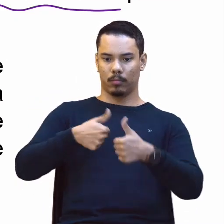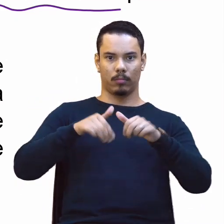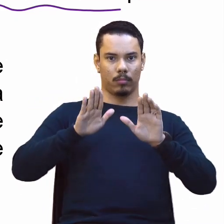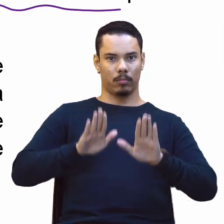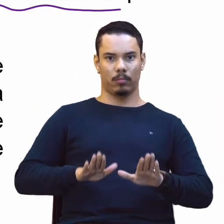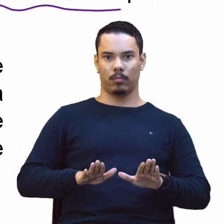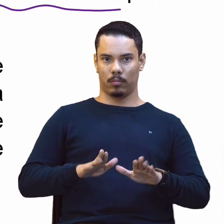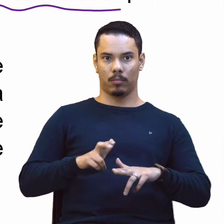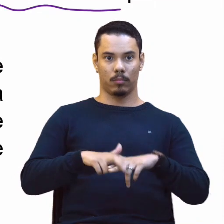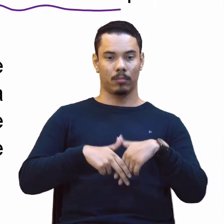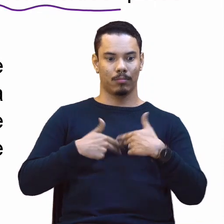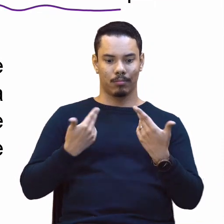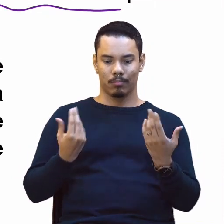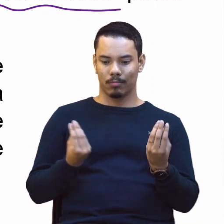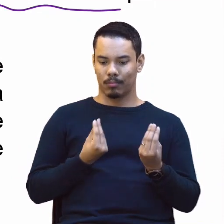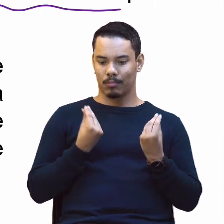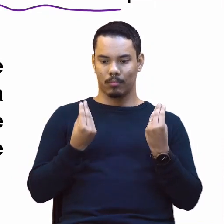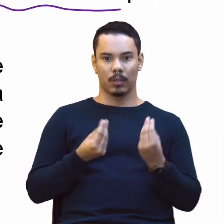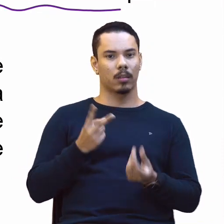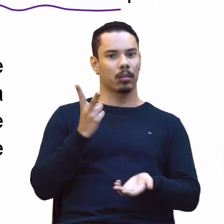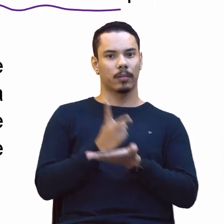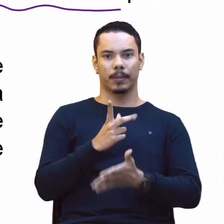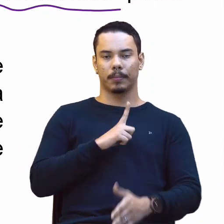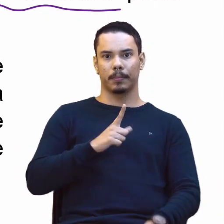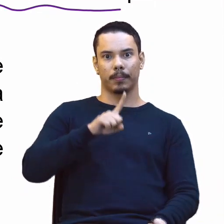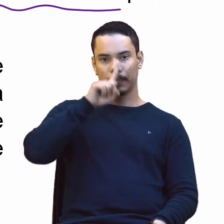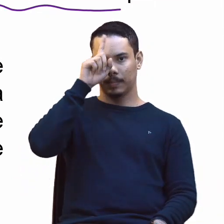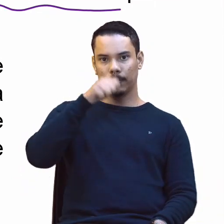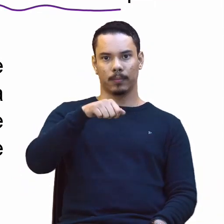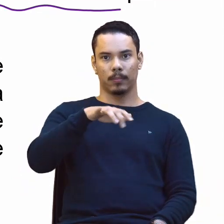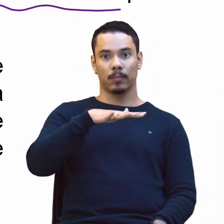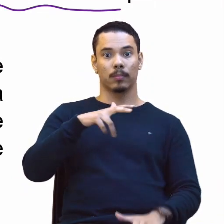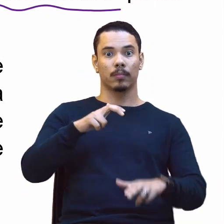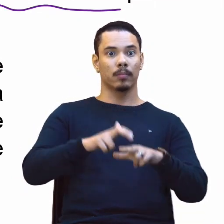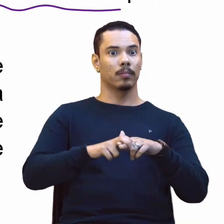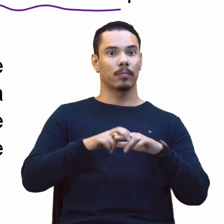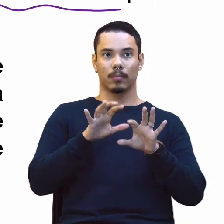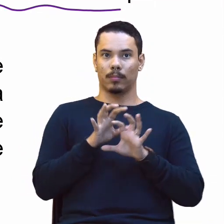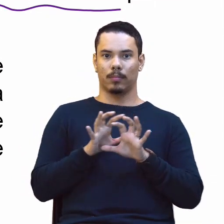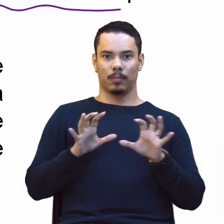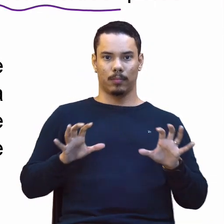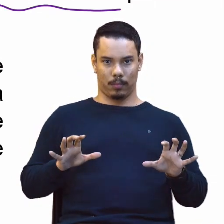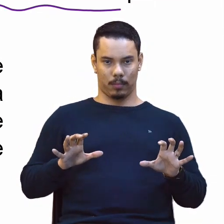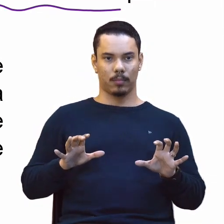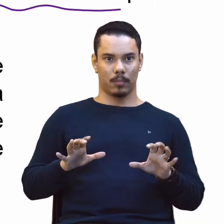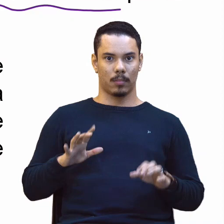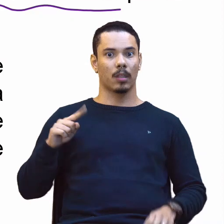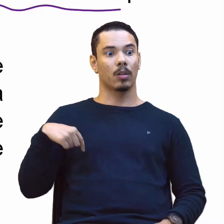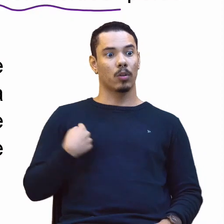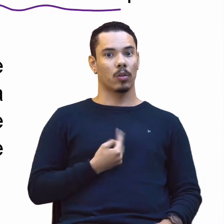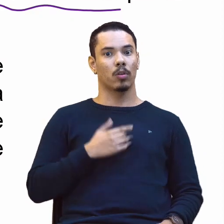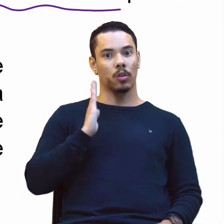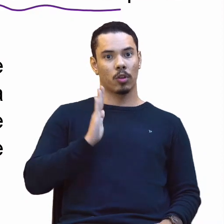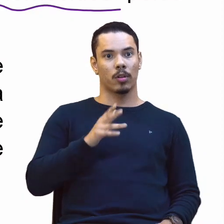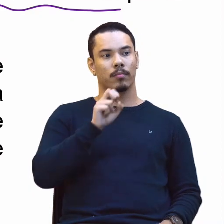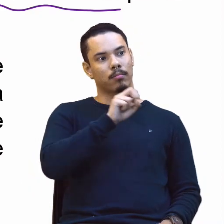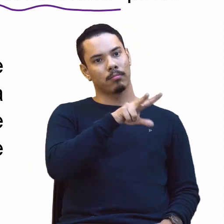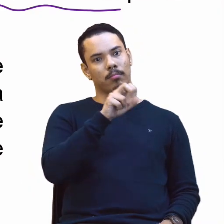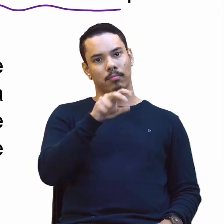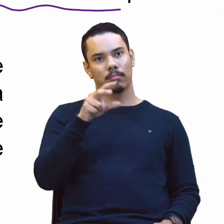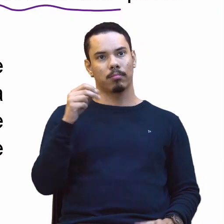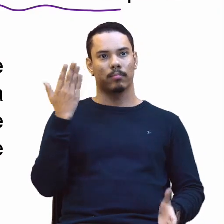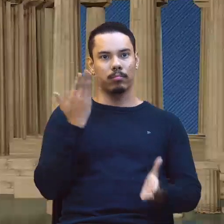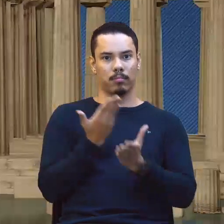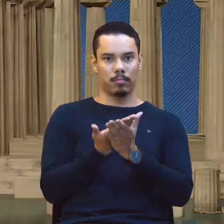Né? Sempre tem uma situação. Então, gente, tá aí, ó. A gente viu algumas aulas, né? Vem aqui comigo.